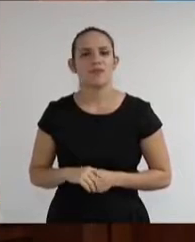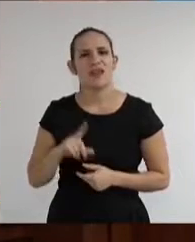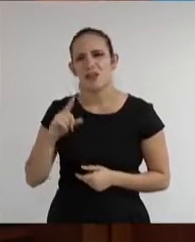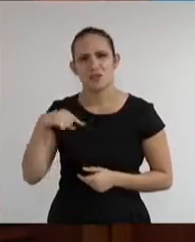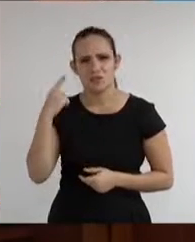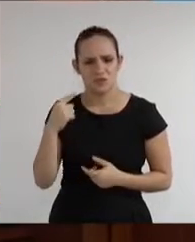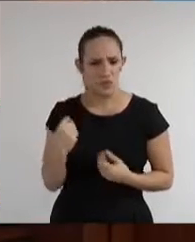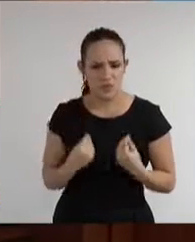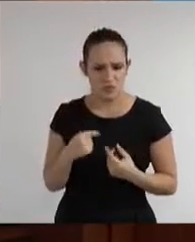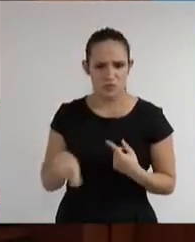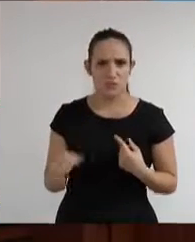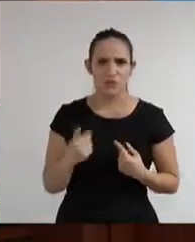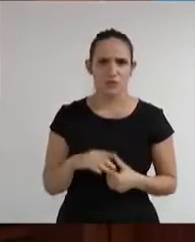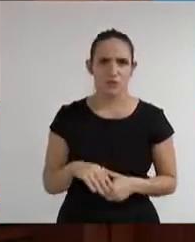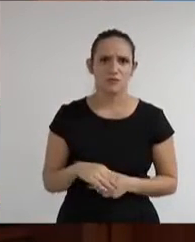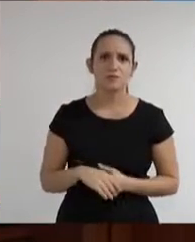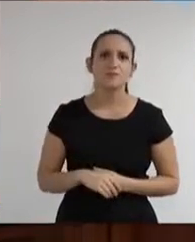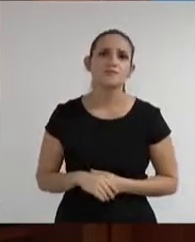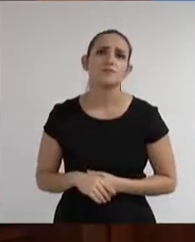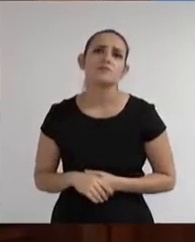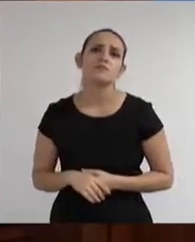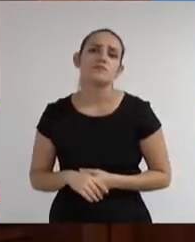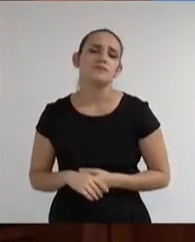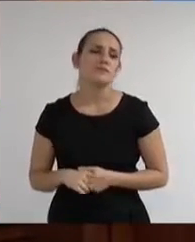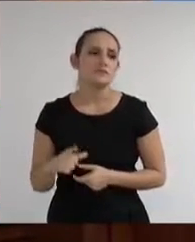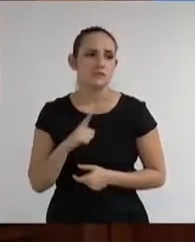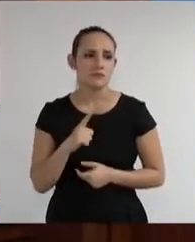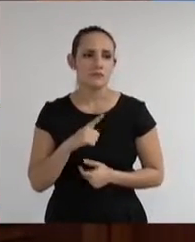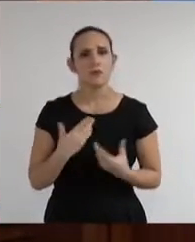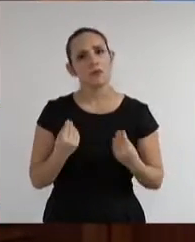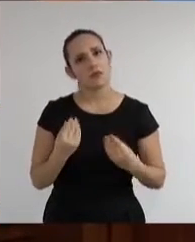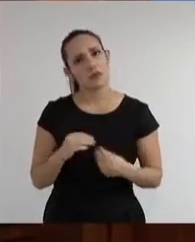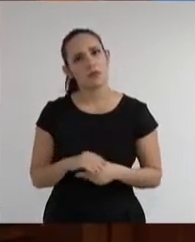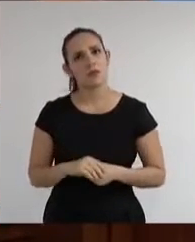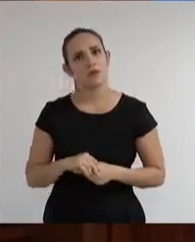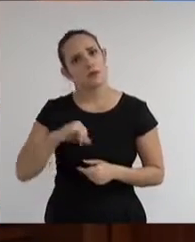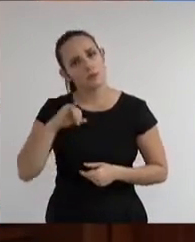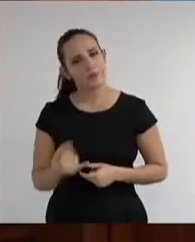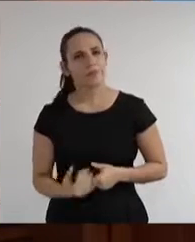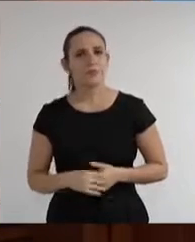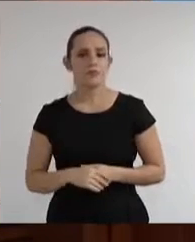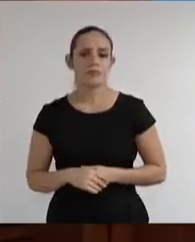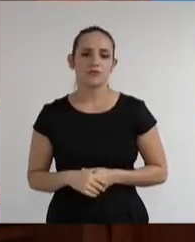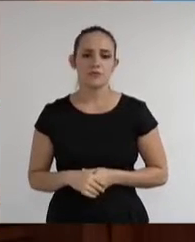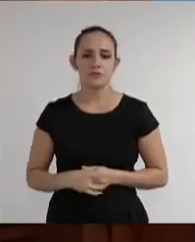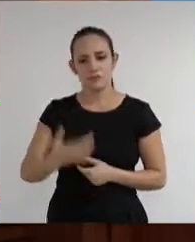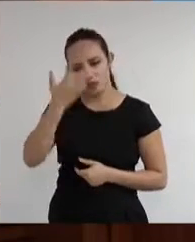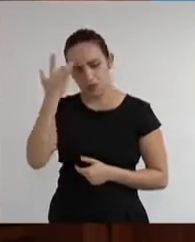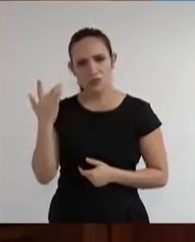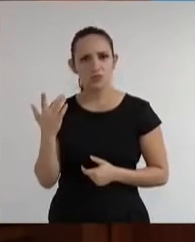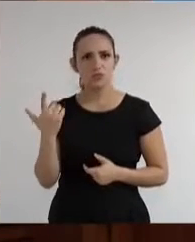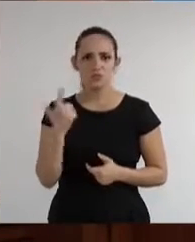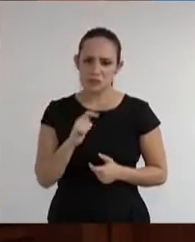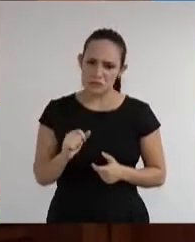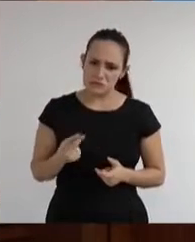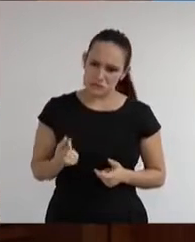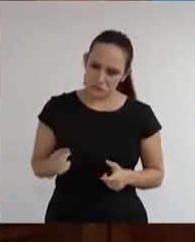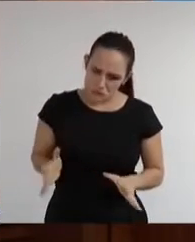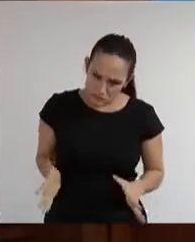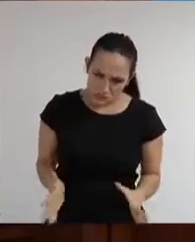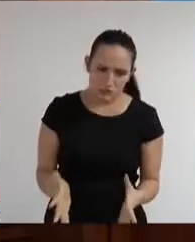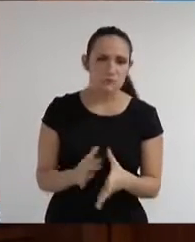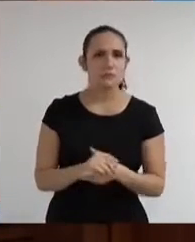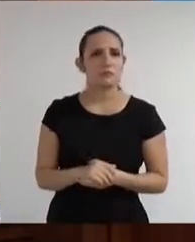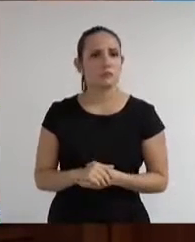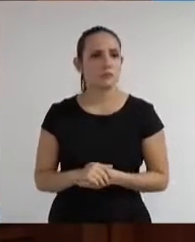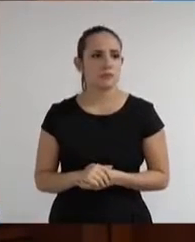absurdo, né? Você tira muitas oportunidades de empreendedores, de poder investir, de poder fazer. É como se ele